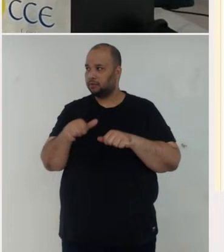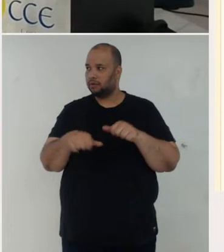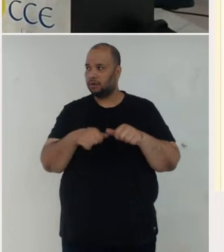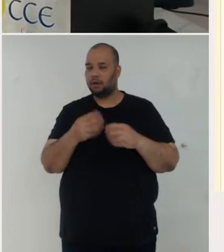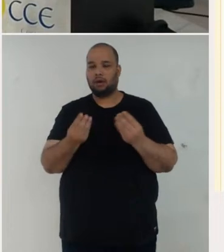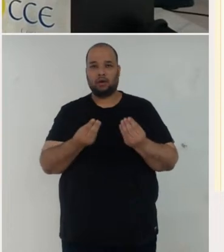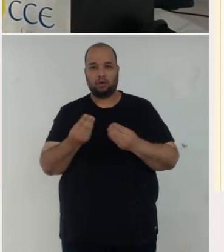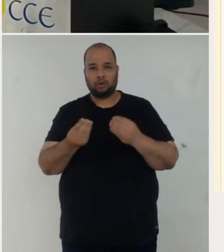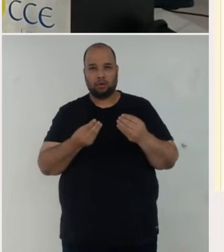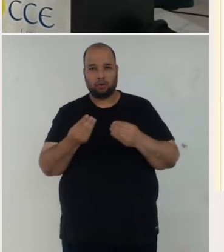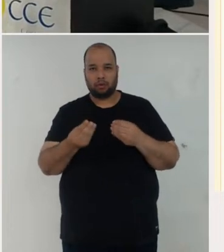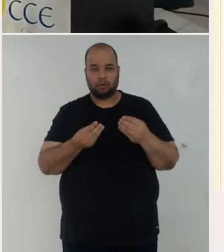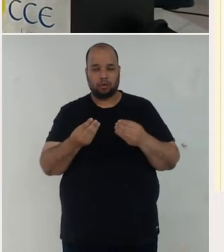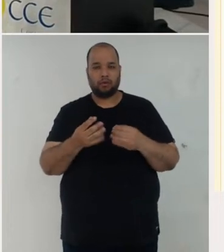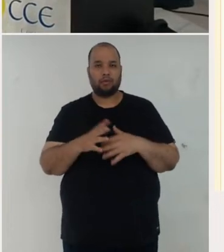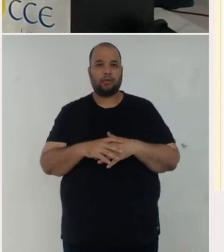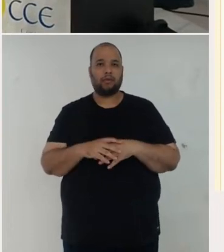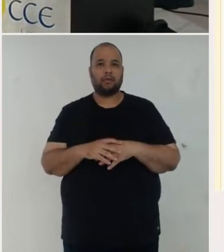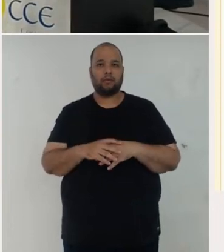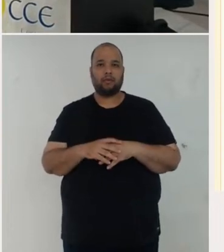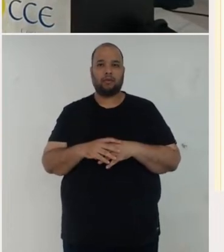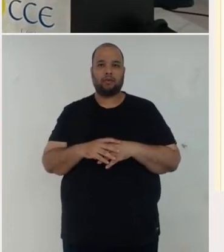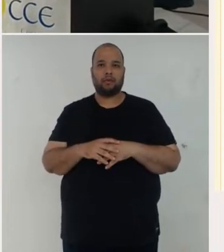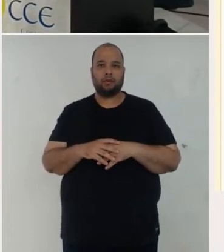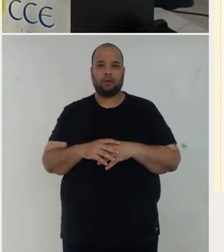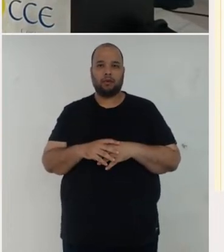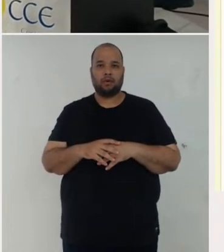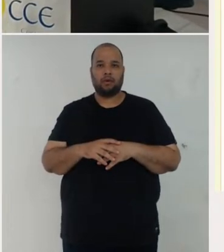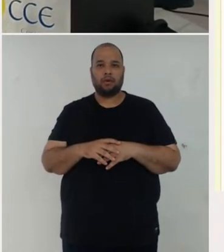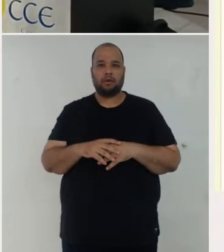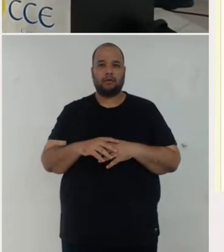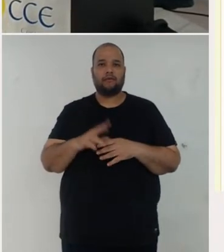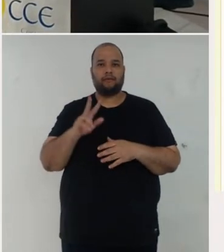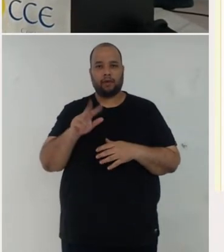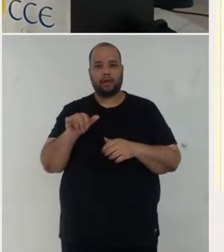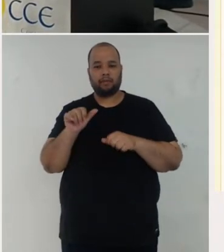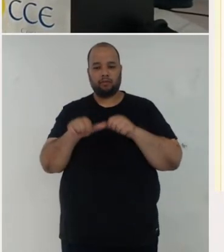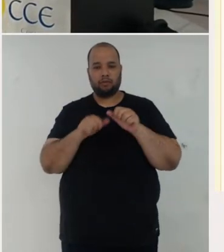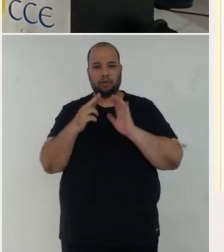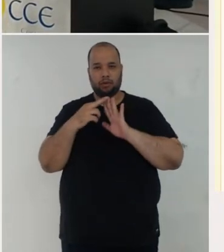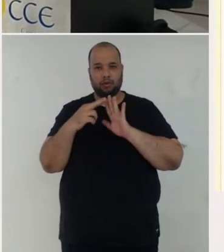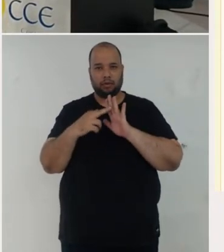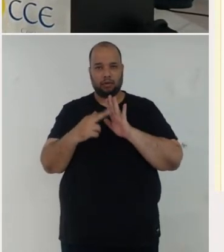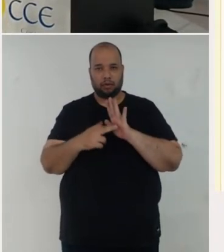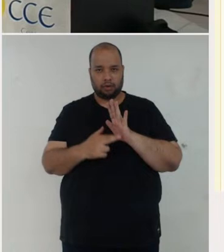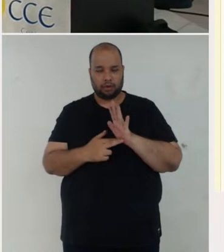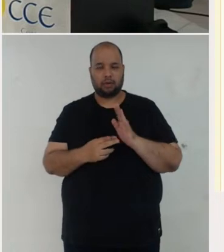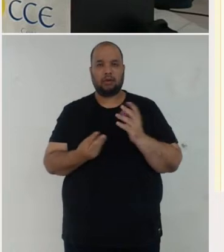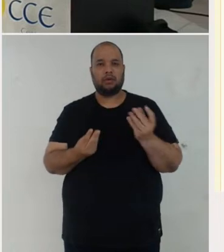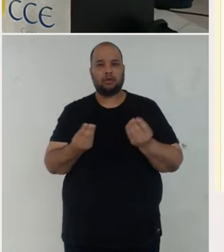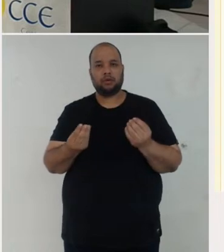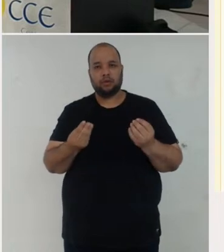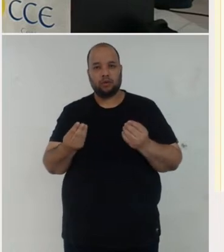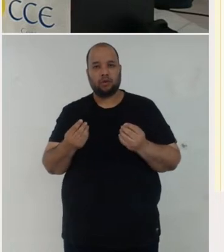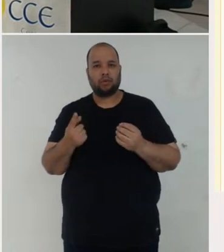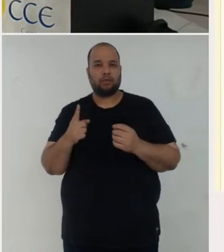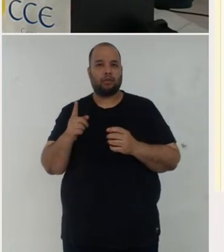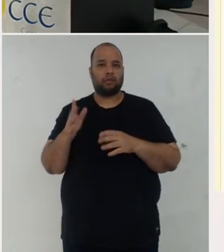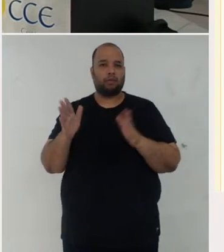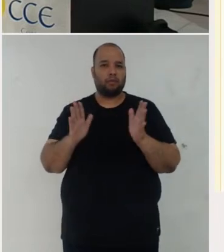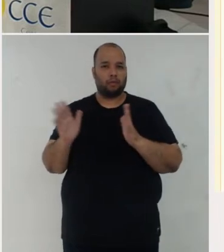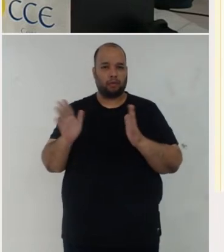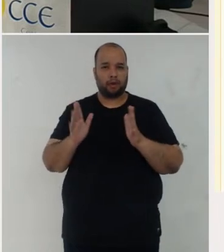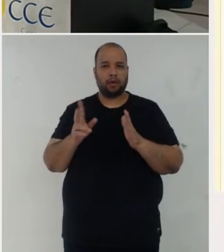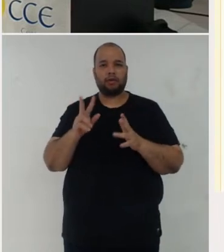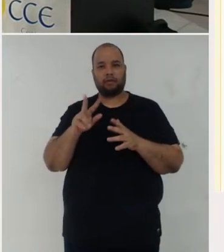a restrição geográfica também, né, do escopo, né, que vai ser um momento em que o DITRA também